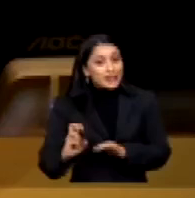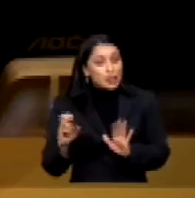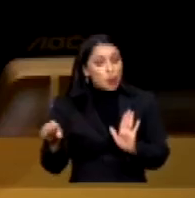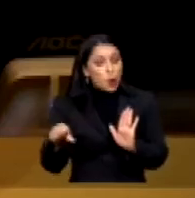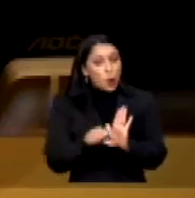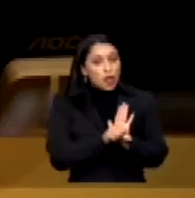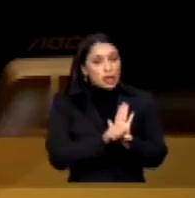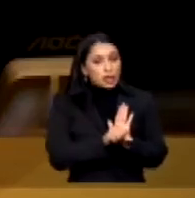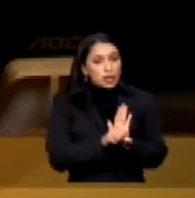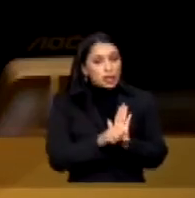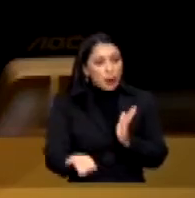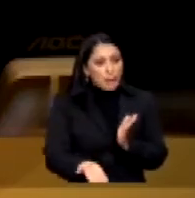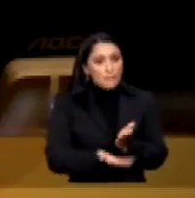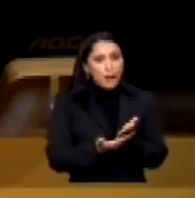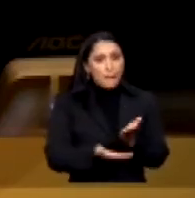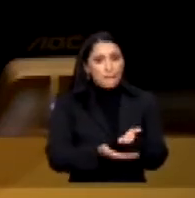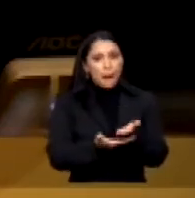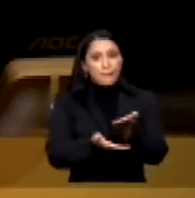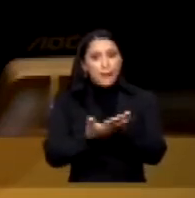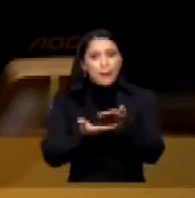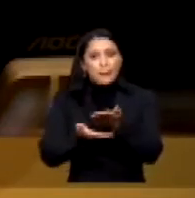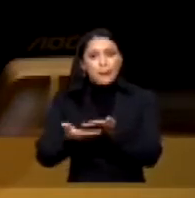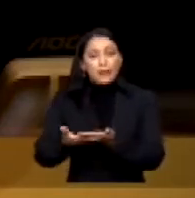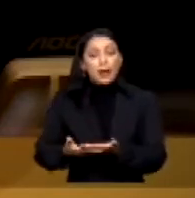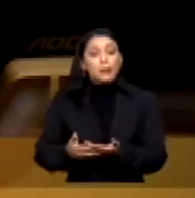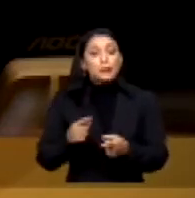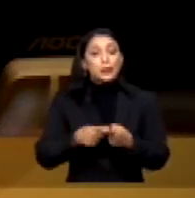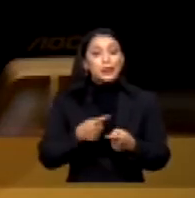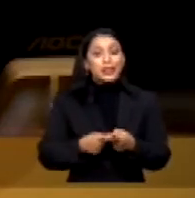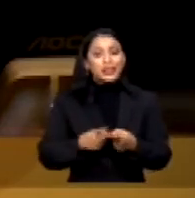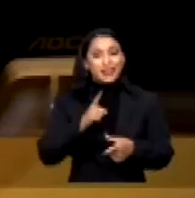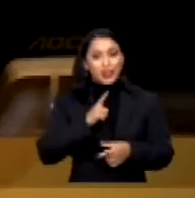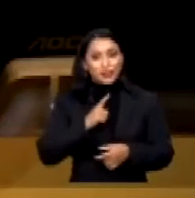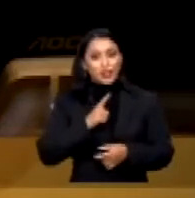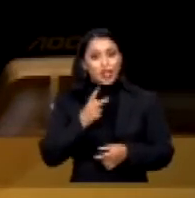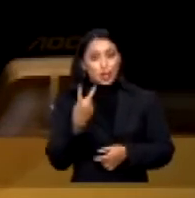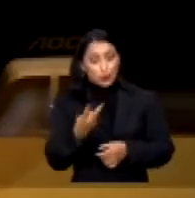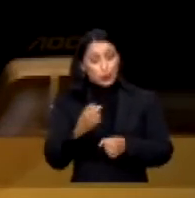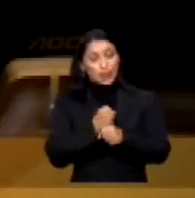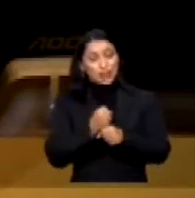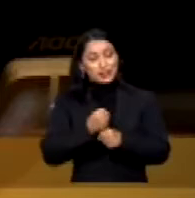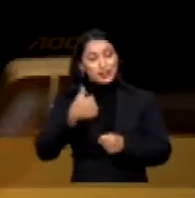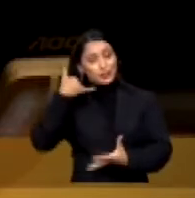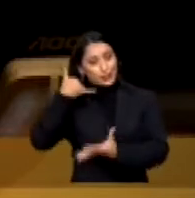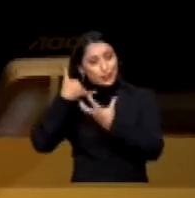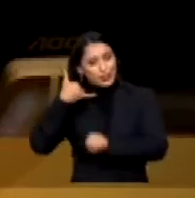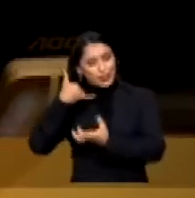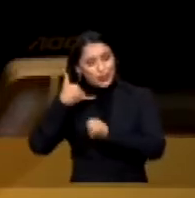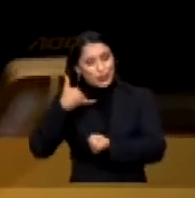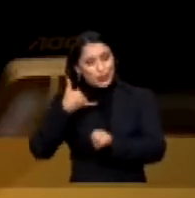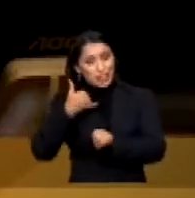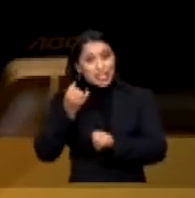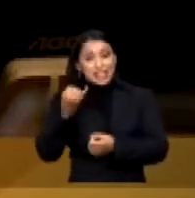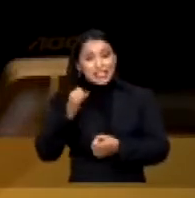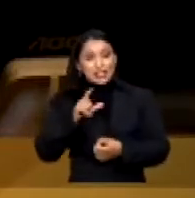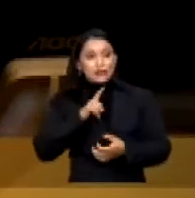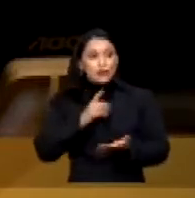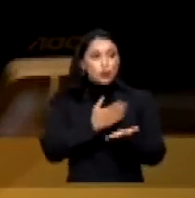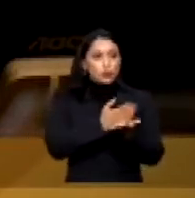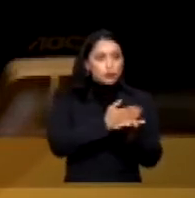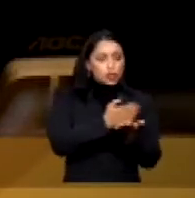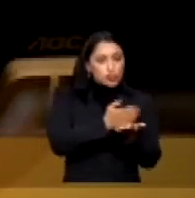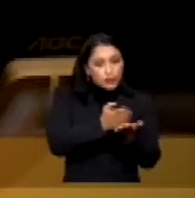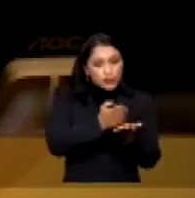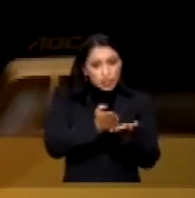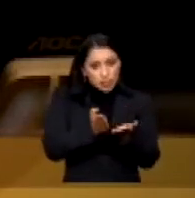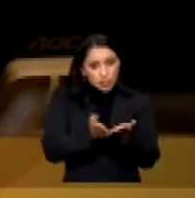245 crimes em 2 anos de escutas. Se formos dividir